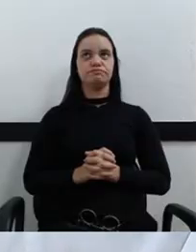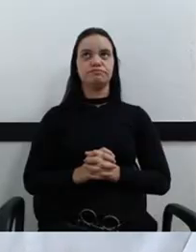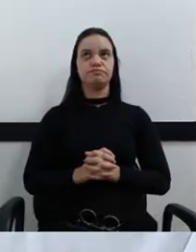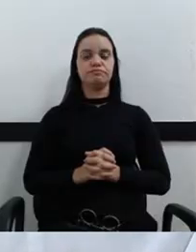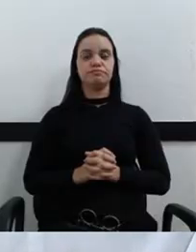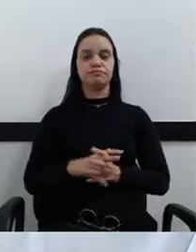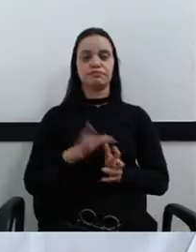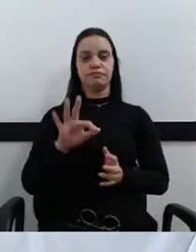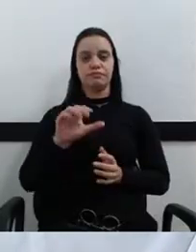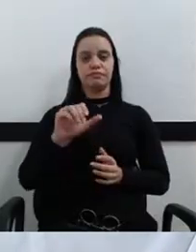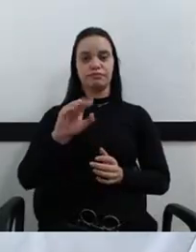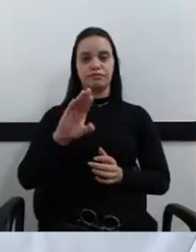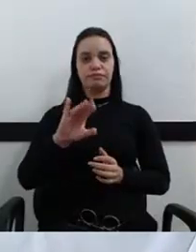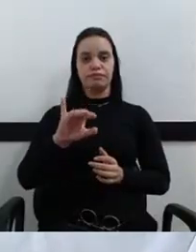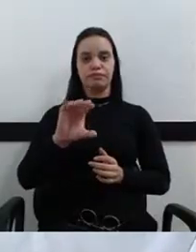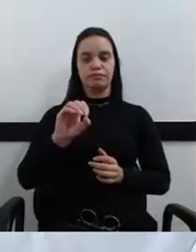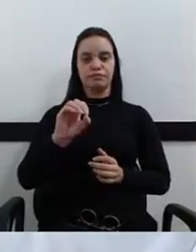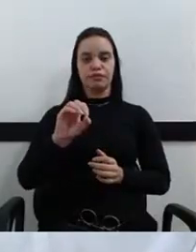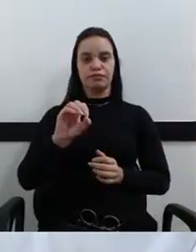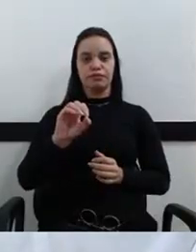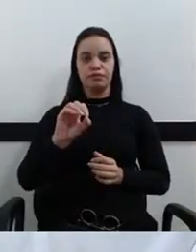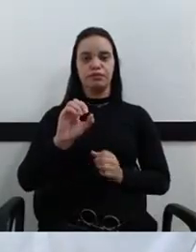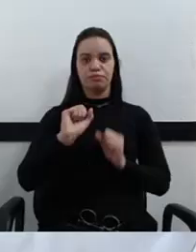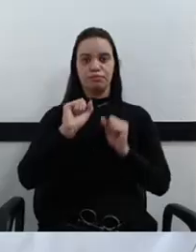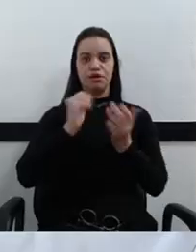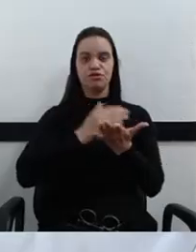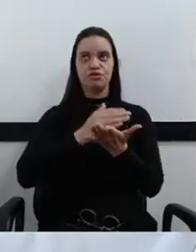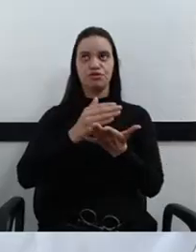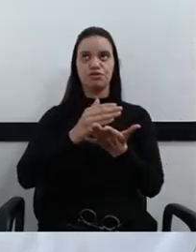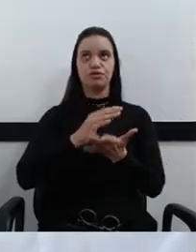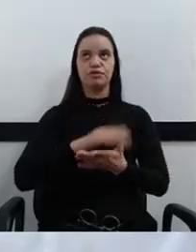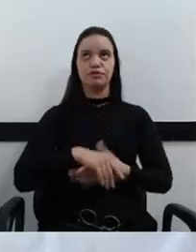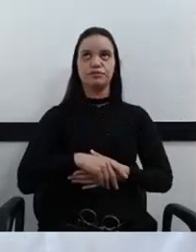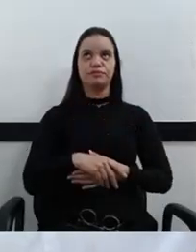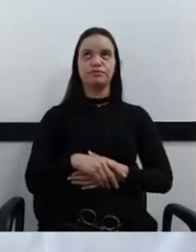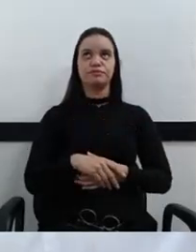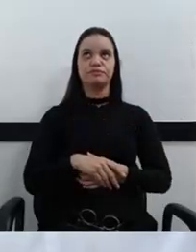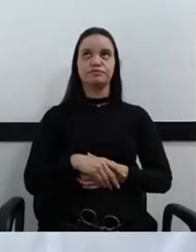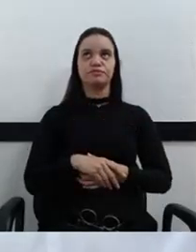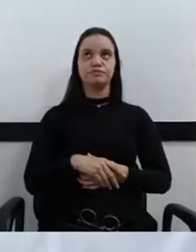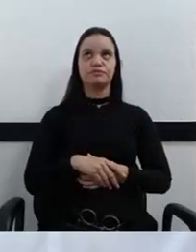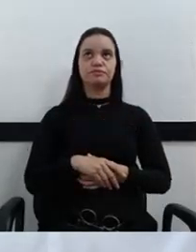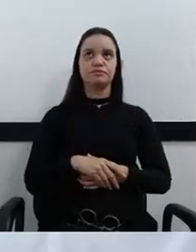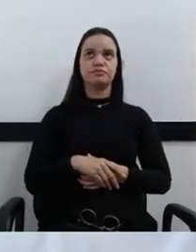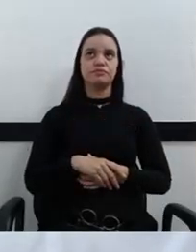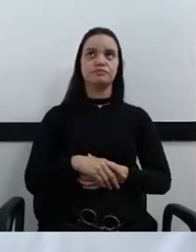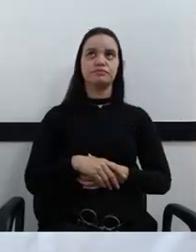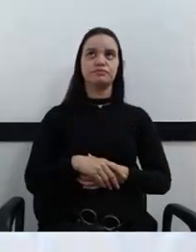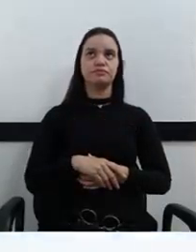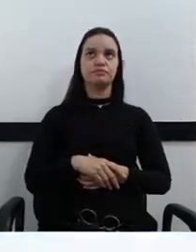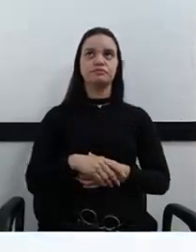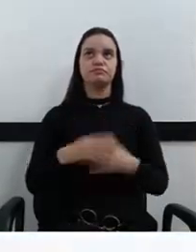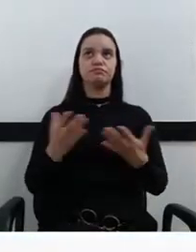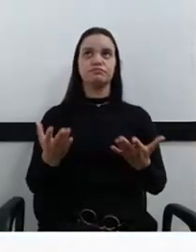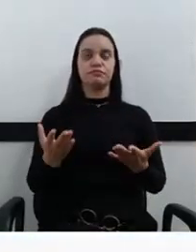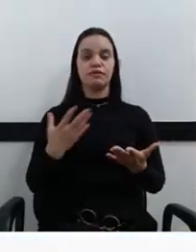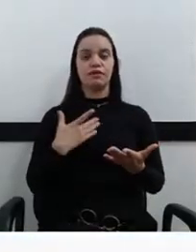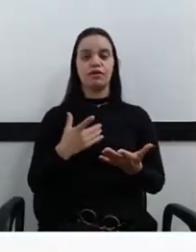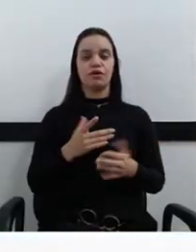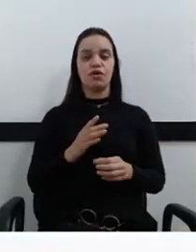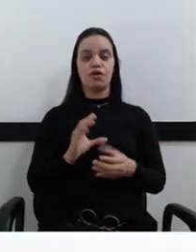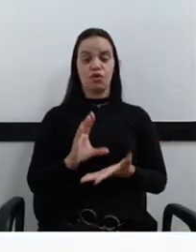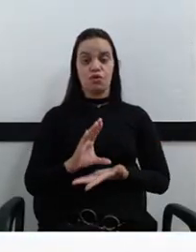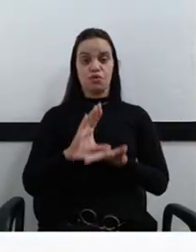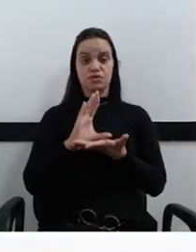Conselheiro Fábio, com a palavra. Obrigado, presidente. Bom, acho que mais ponderar para todos os conselheiros,